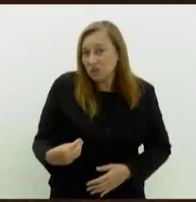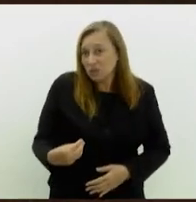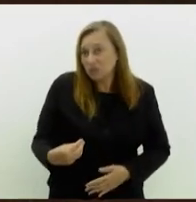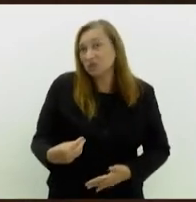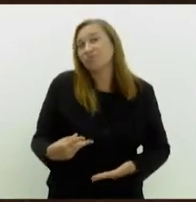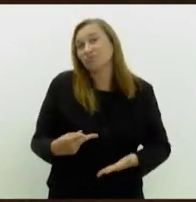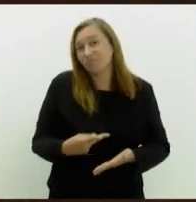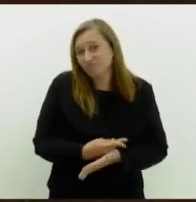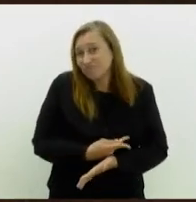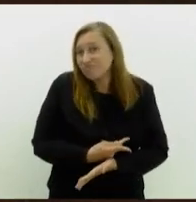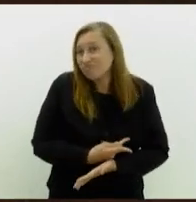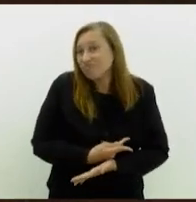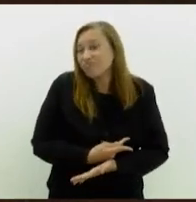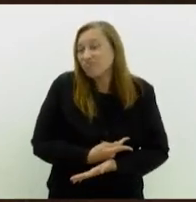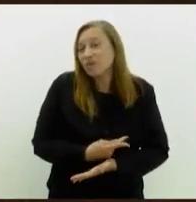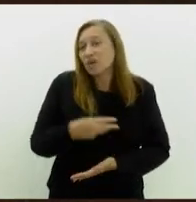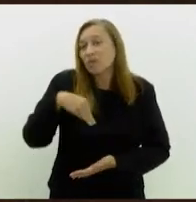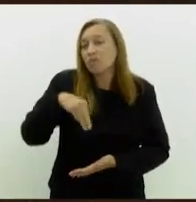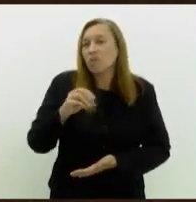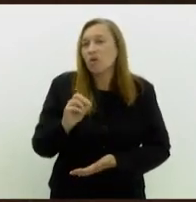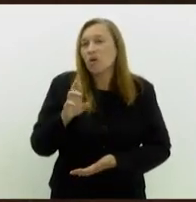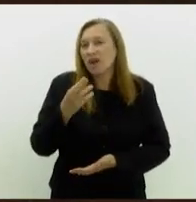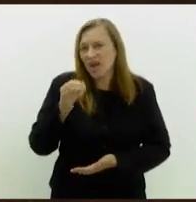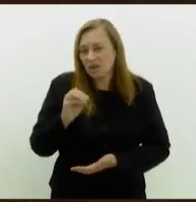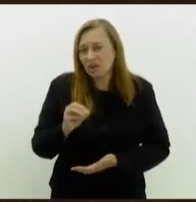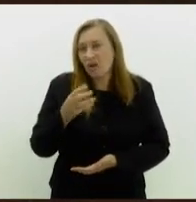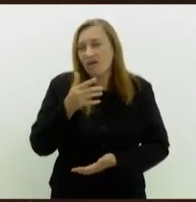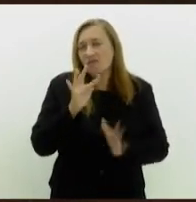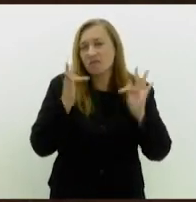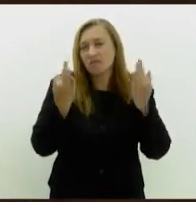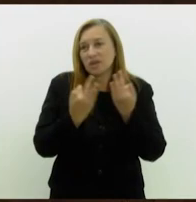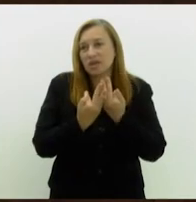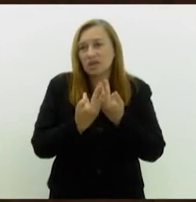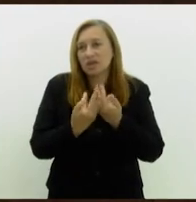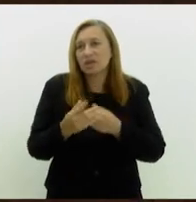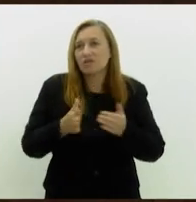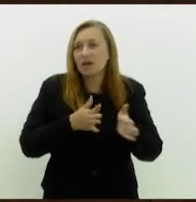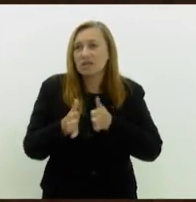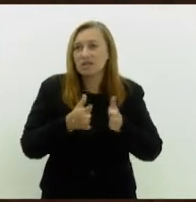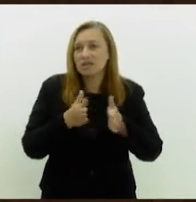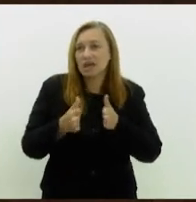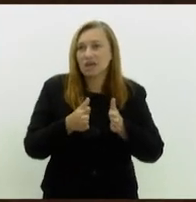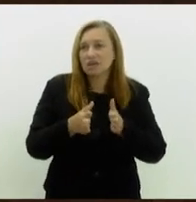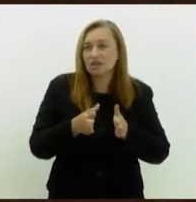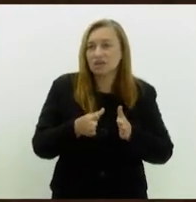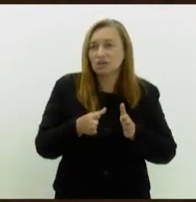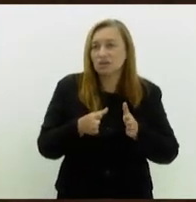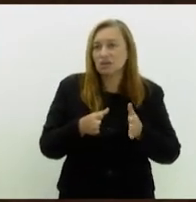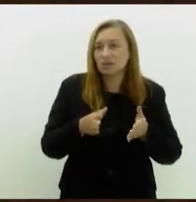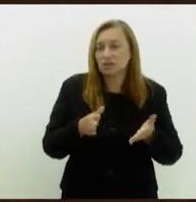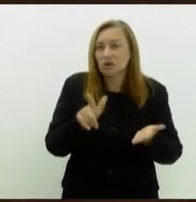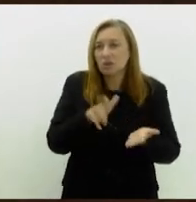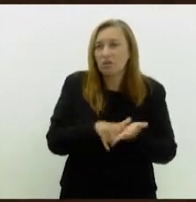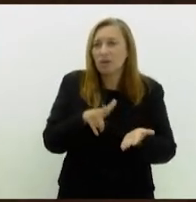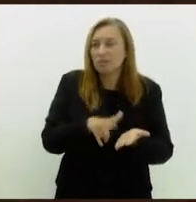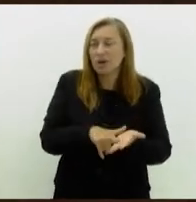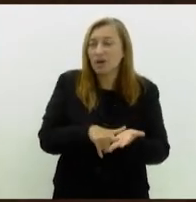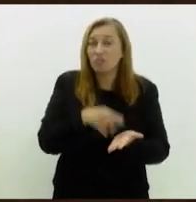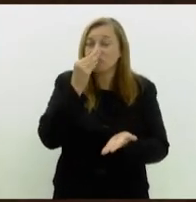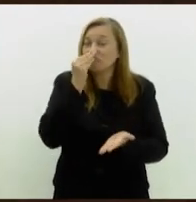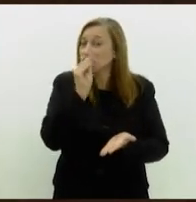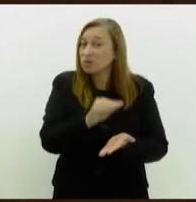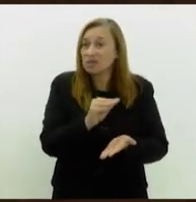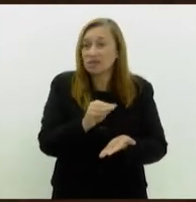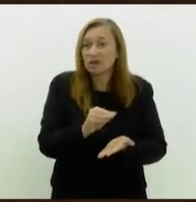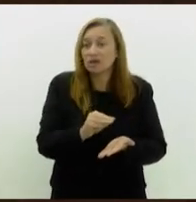foi que aconteceu comena a a família teve o acesso ao pontuário negado senhora Presidente isso não pode